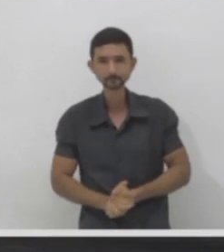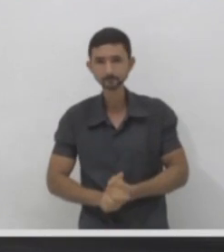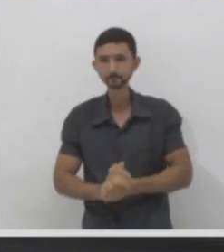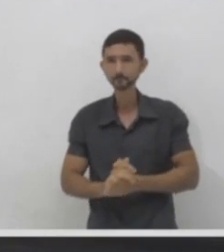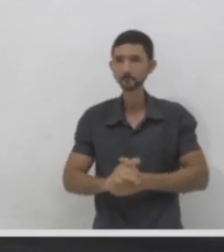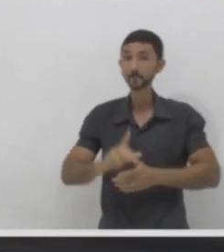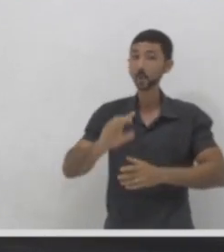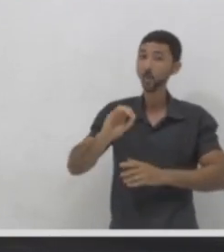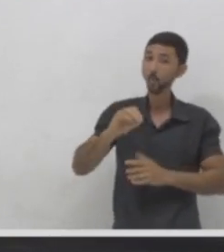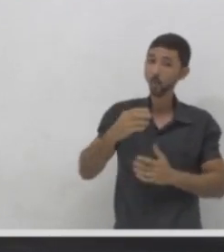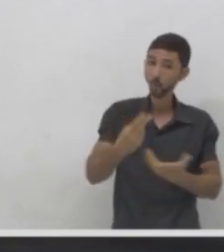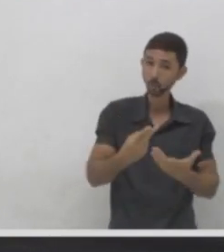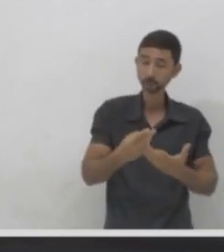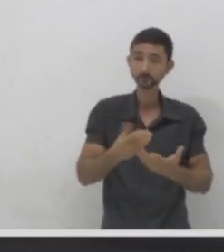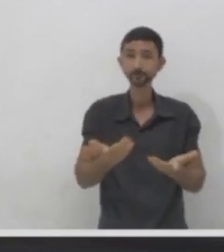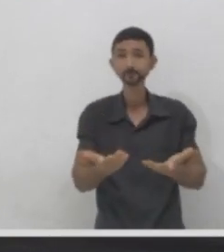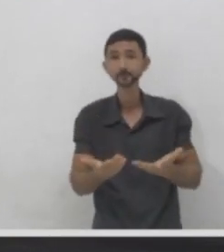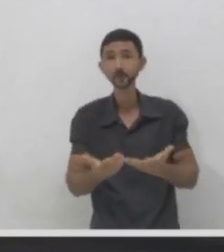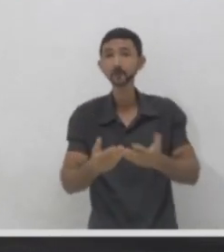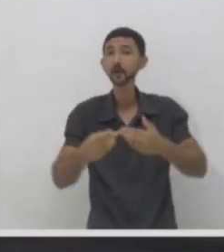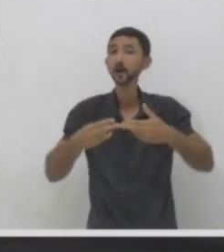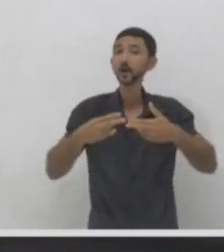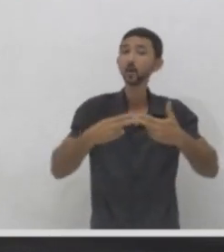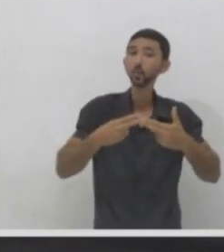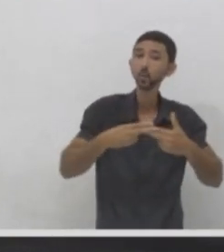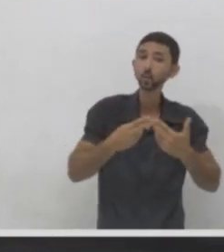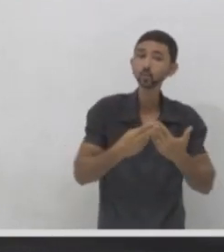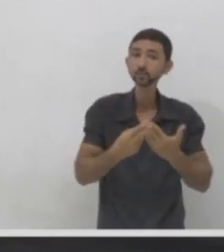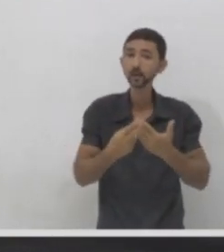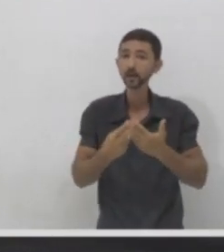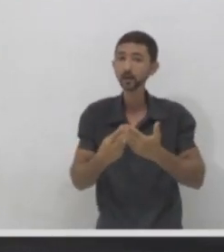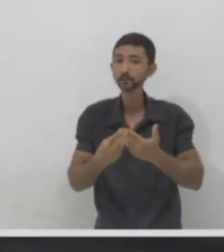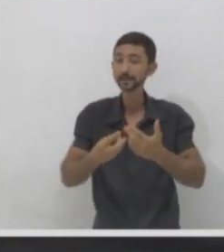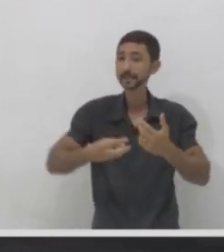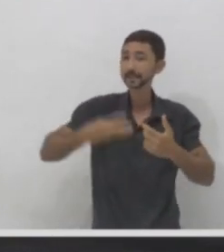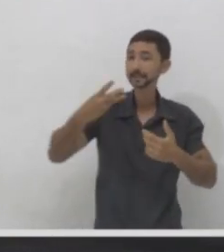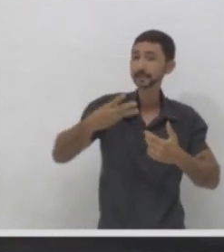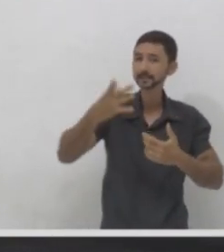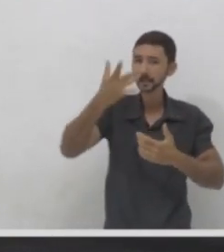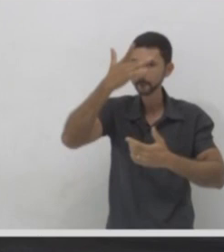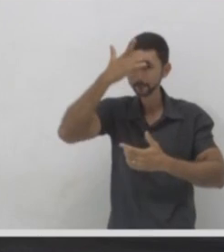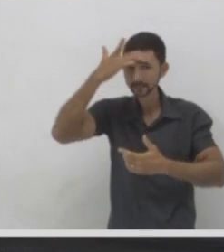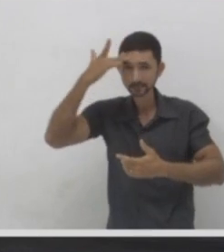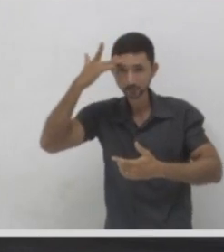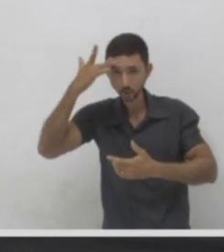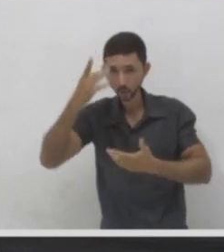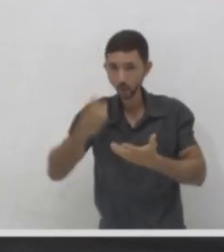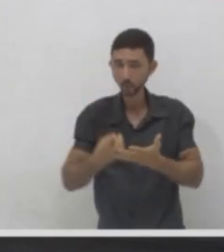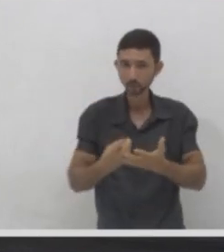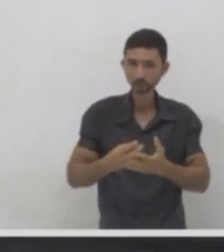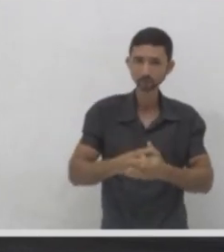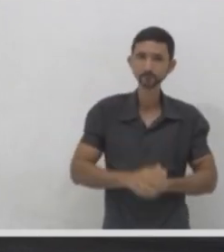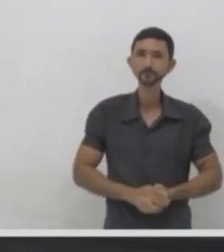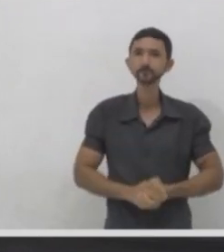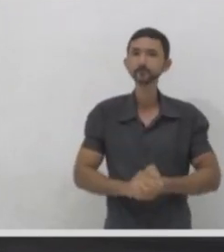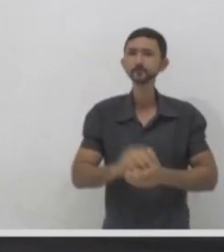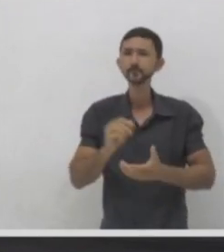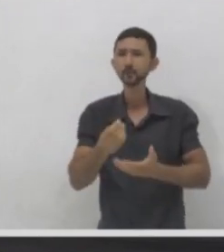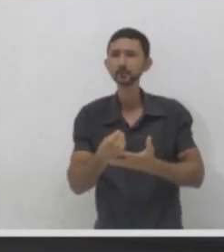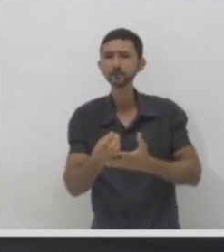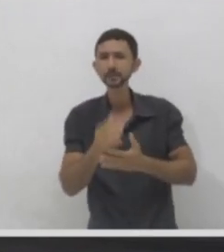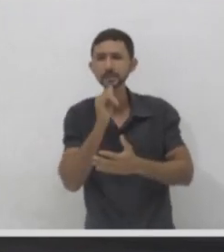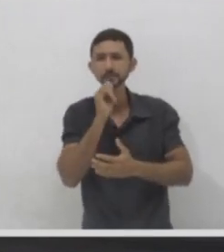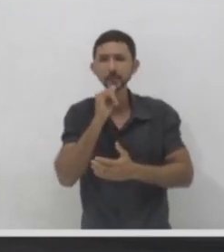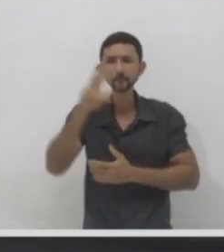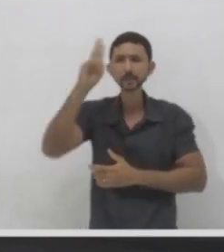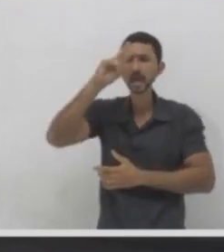lado, você pode também utilizar a narração em terceira pessoa. Em terceira pessoa, a sua história